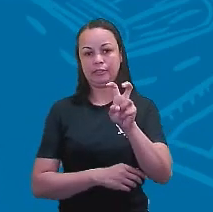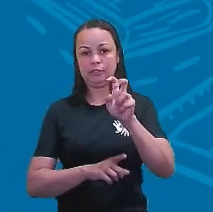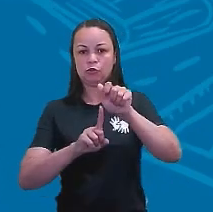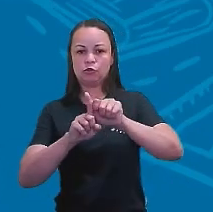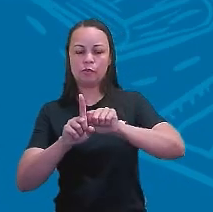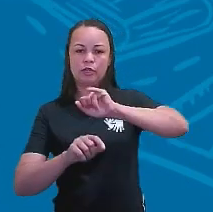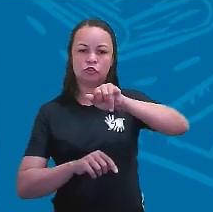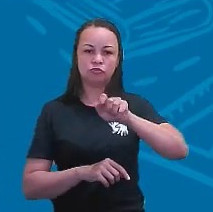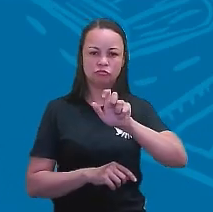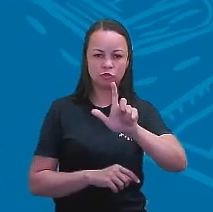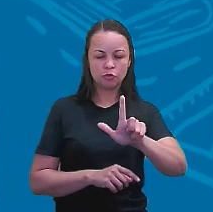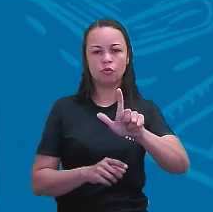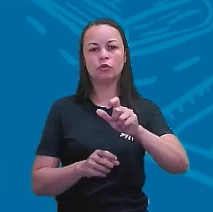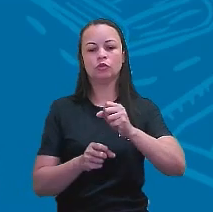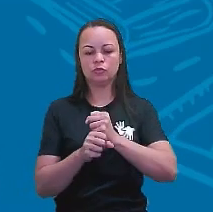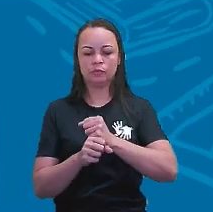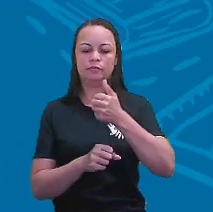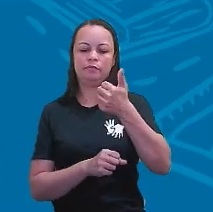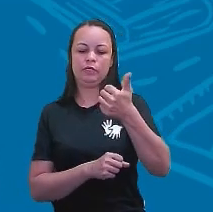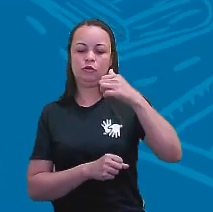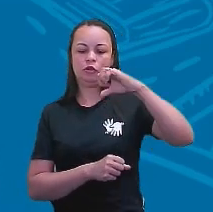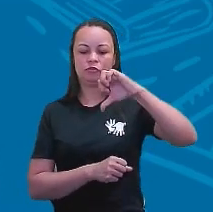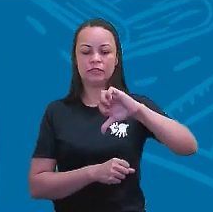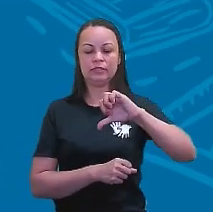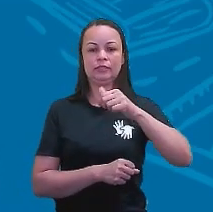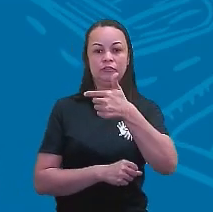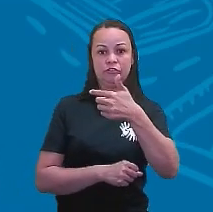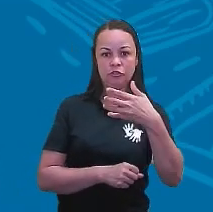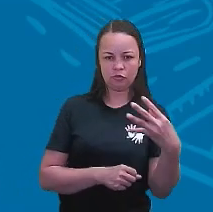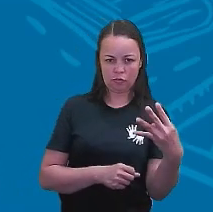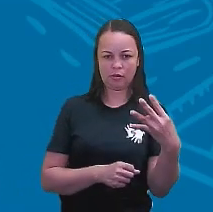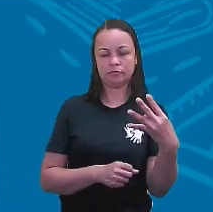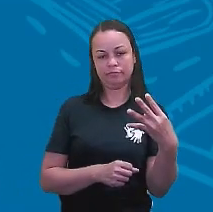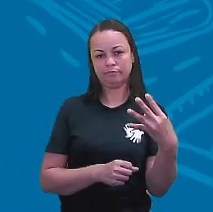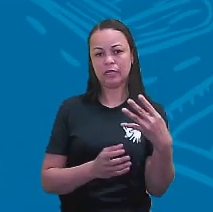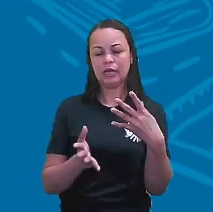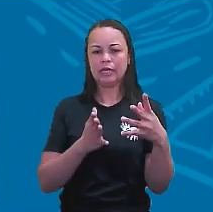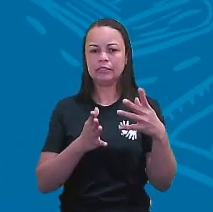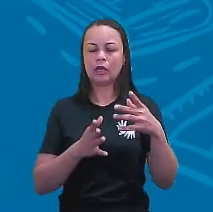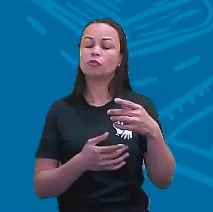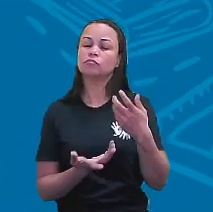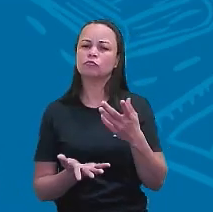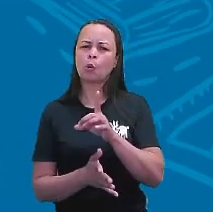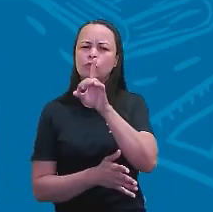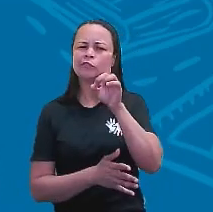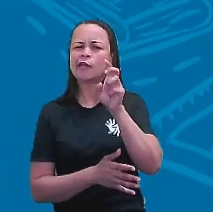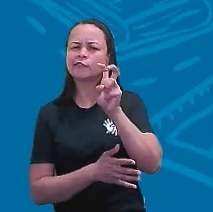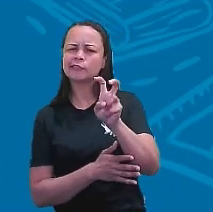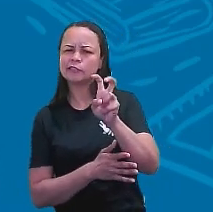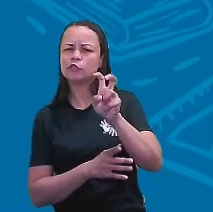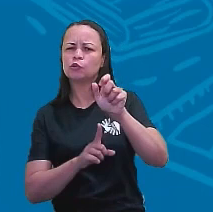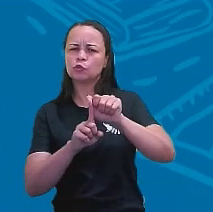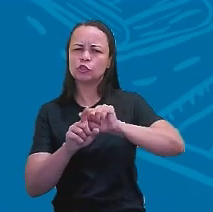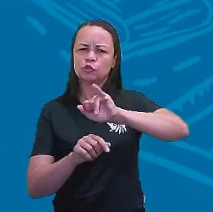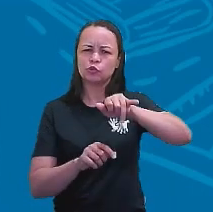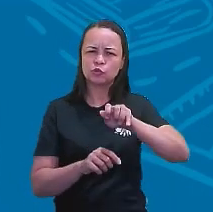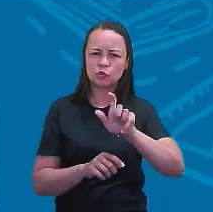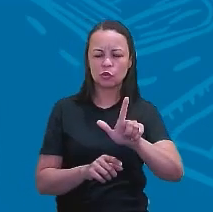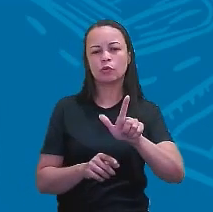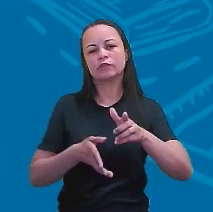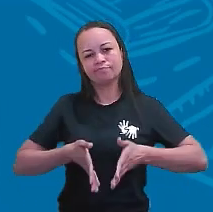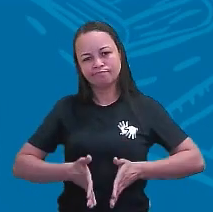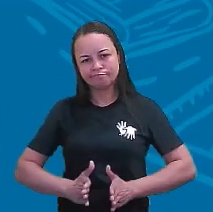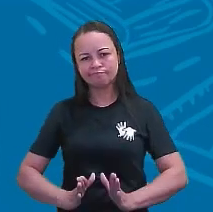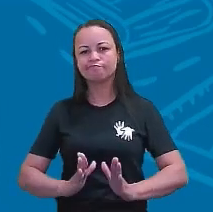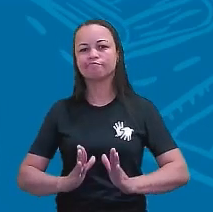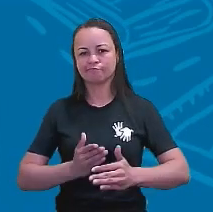de 1924. Então, dia 5 de julho foi o nascimento aí de Osman Lins. Em